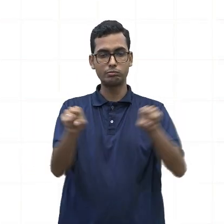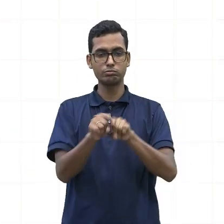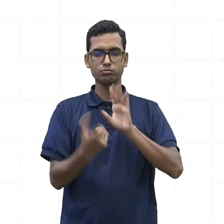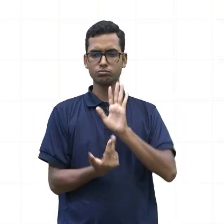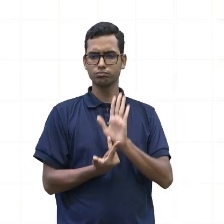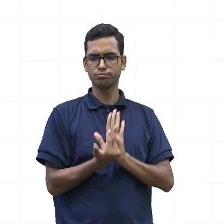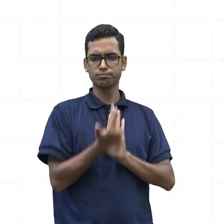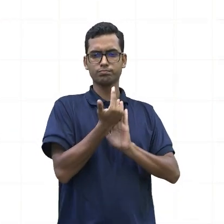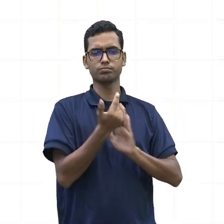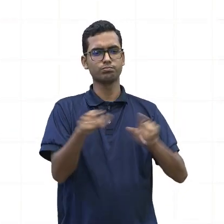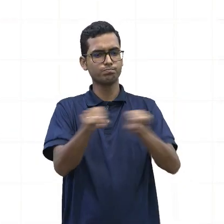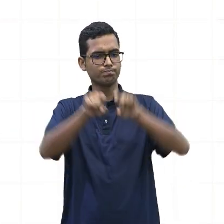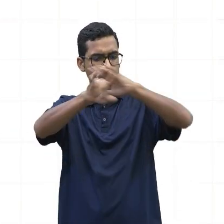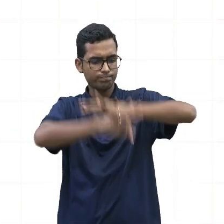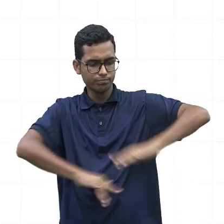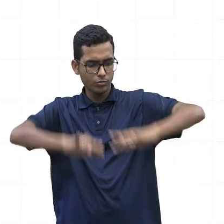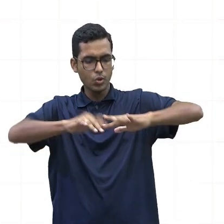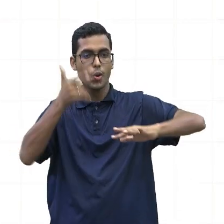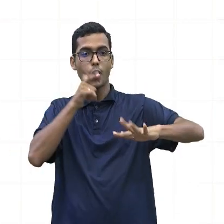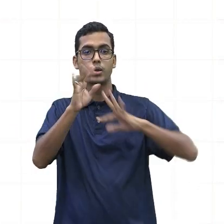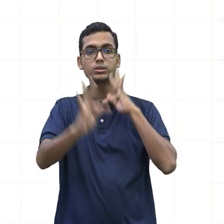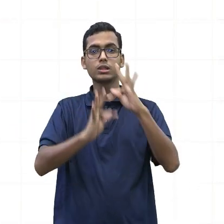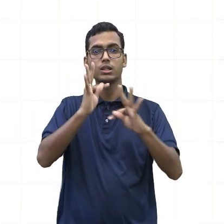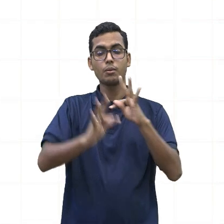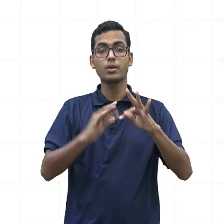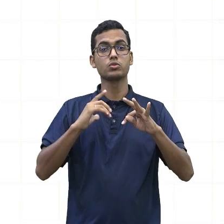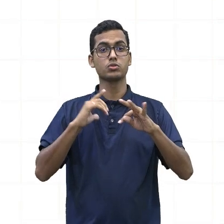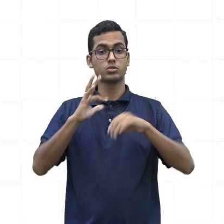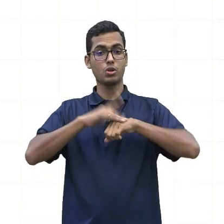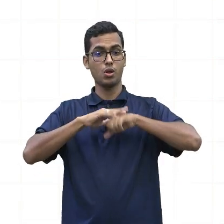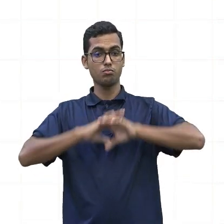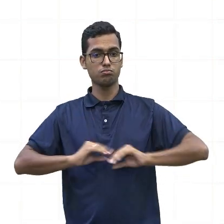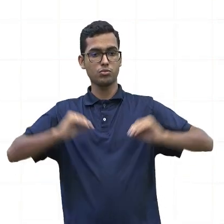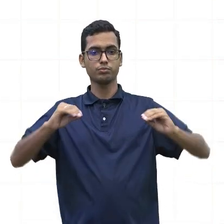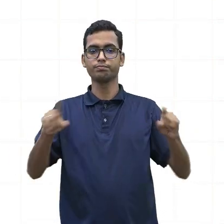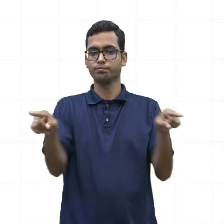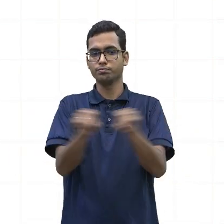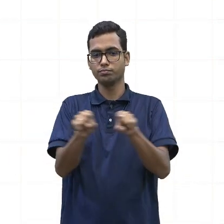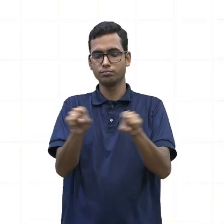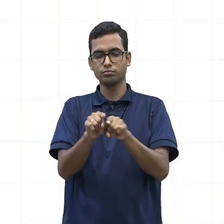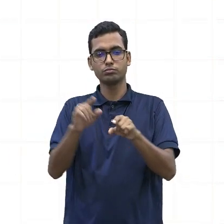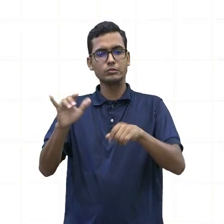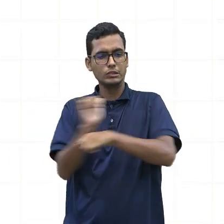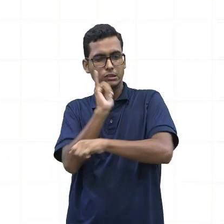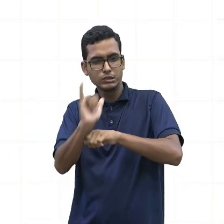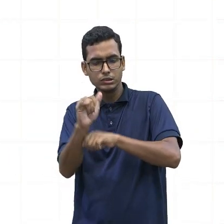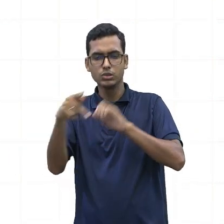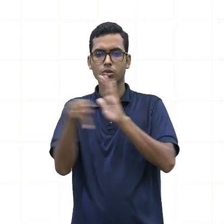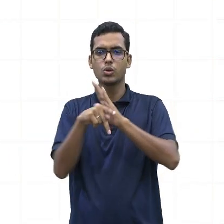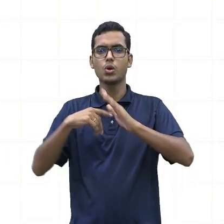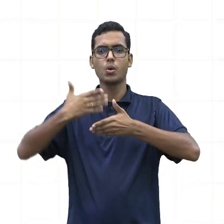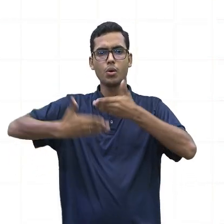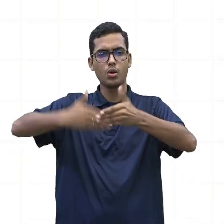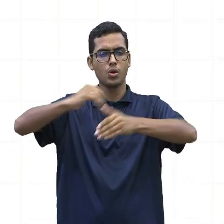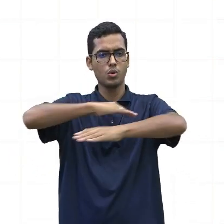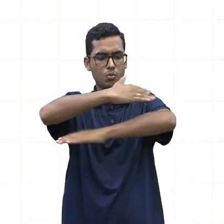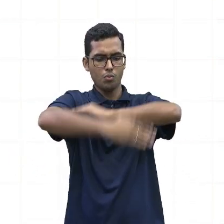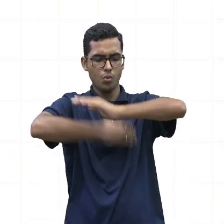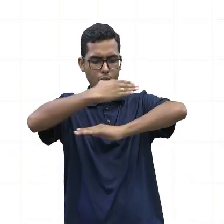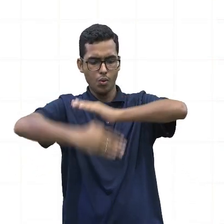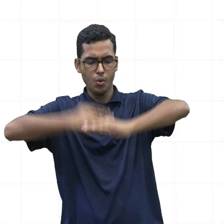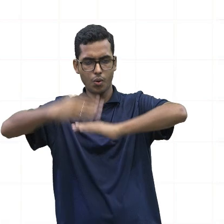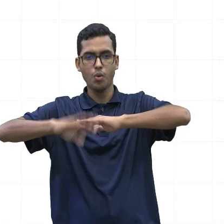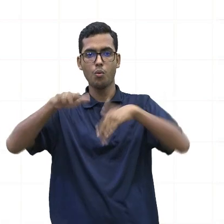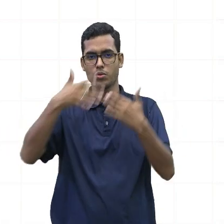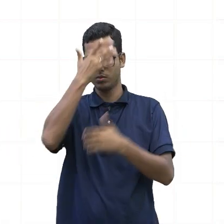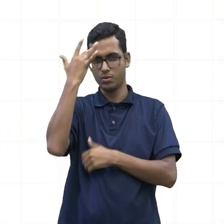tratar doenças e também técnica de mumificação. Observe na imagem que nós trouxemos aqui para vocês,